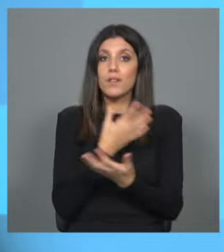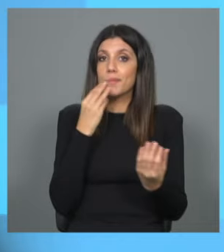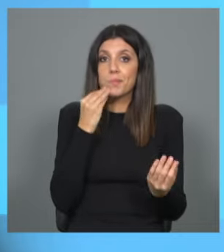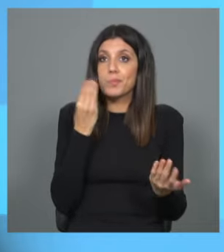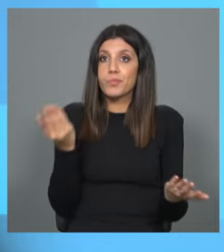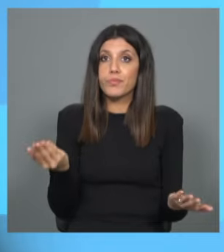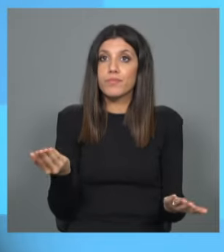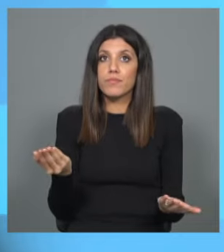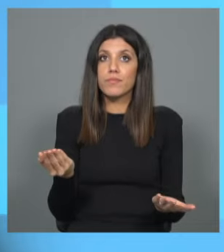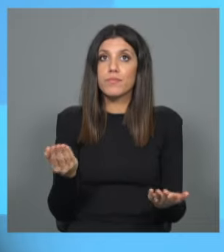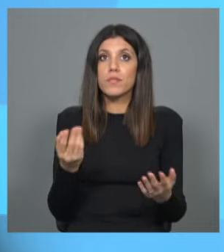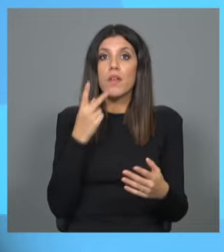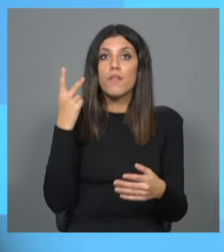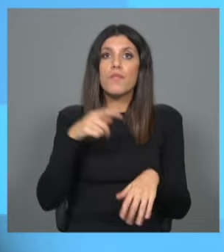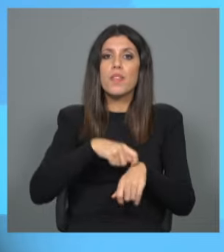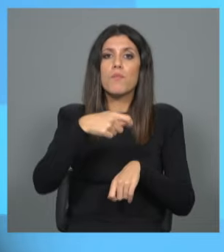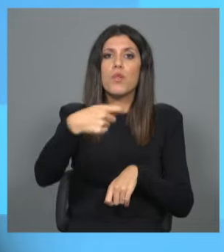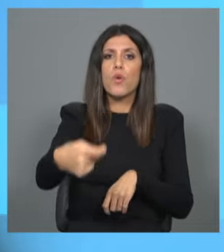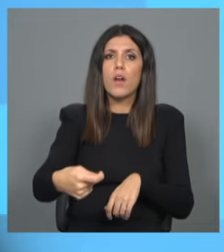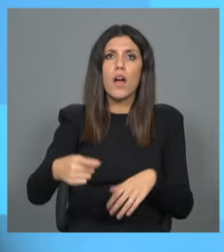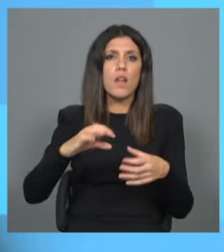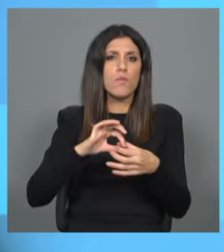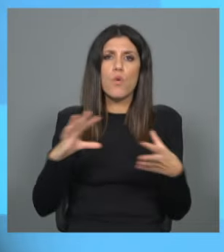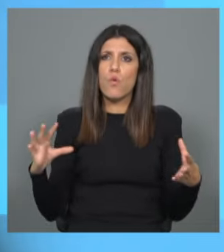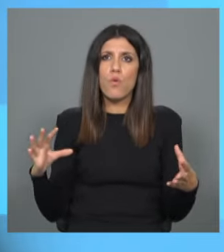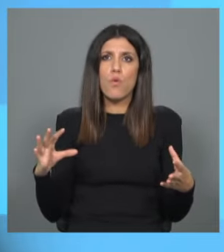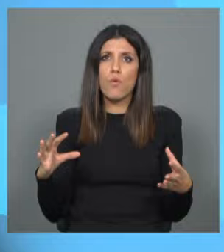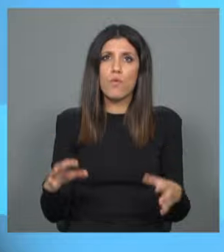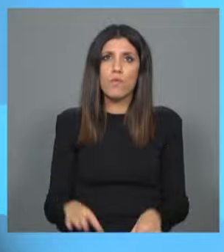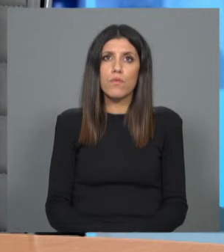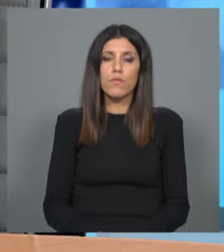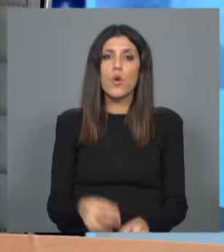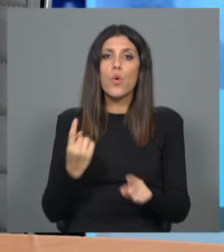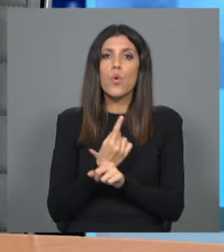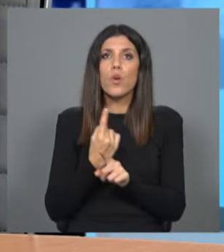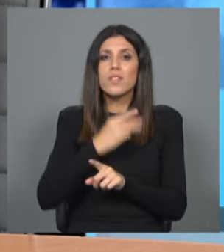não faz sentido estar a prolongar a vida através de tratamentos. De meios artificiais.